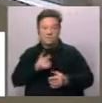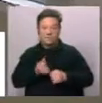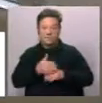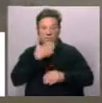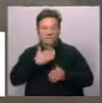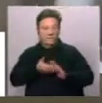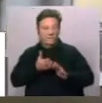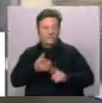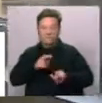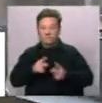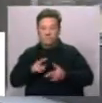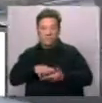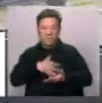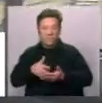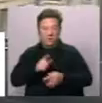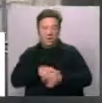horários